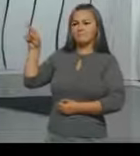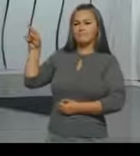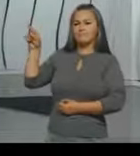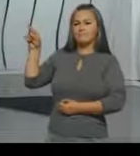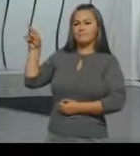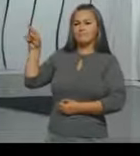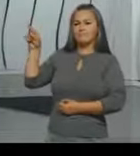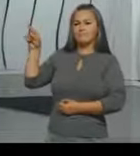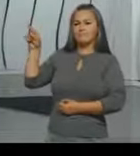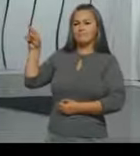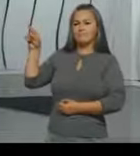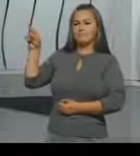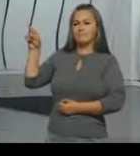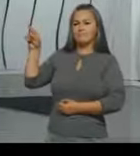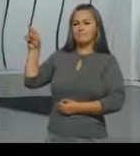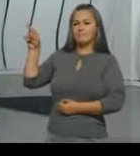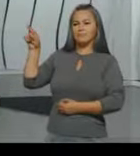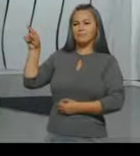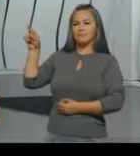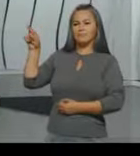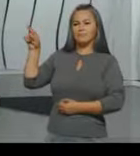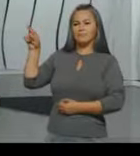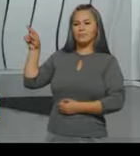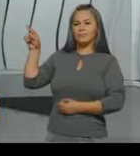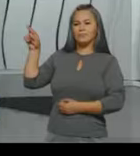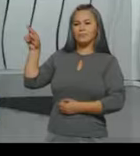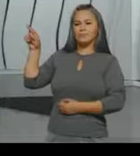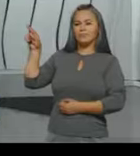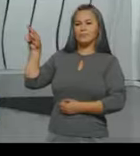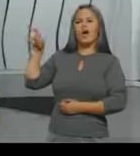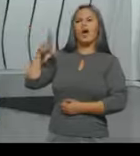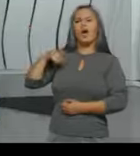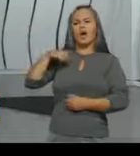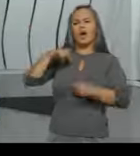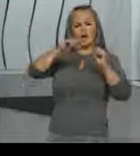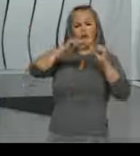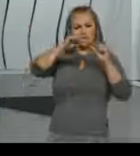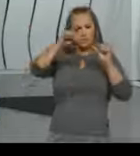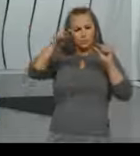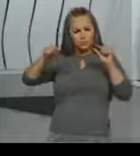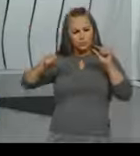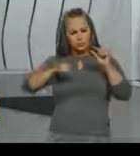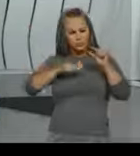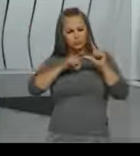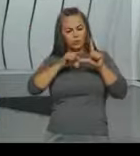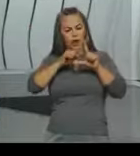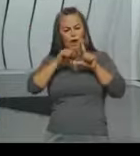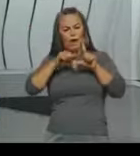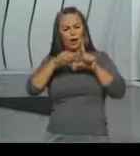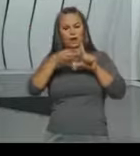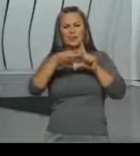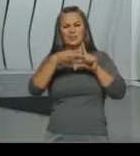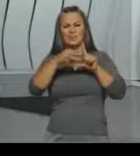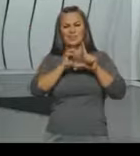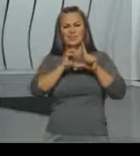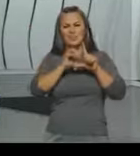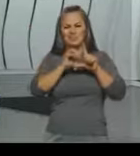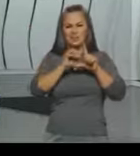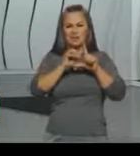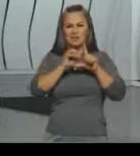para o nosso PET. Então, de novo. Ah, aqui vale 30, aqui vale 30. Eu não estou falando